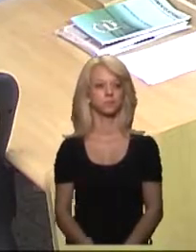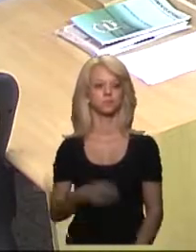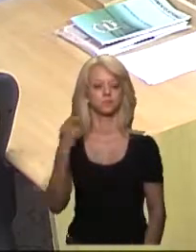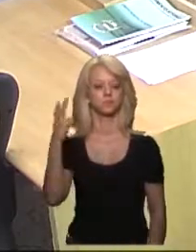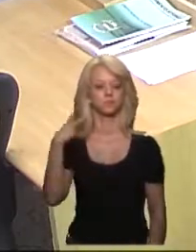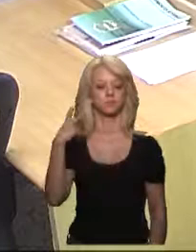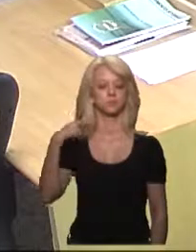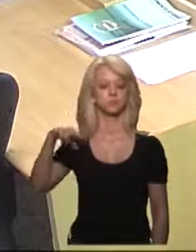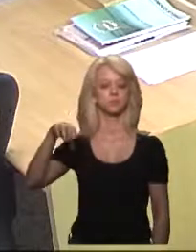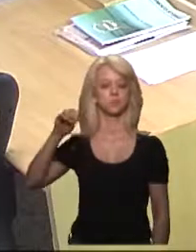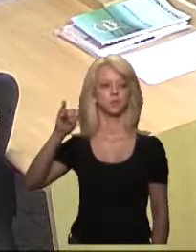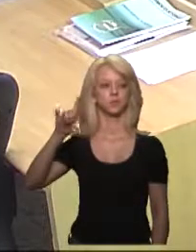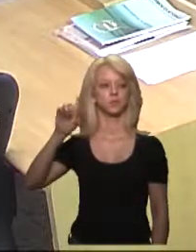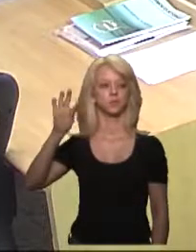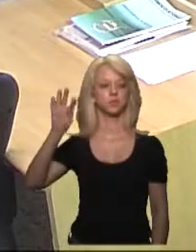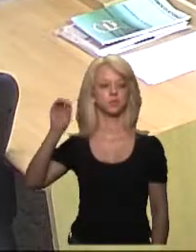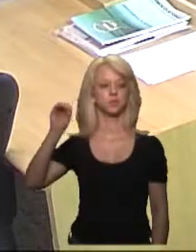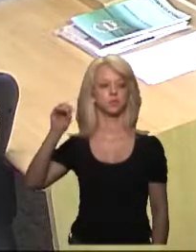Ausente.